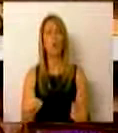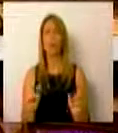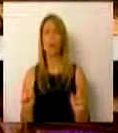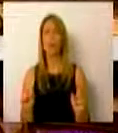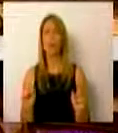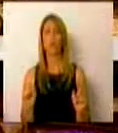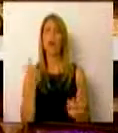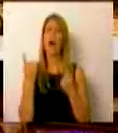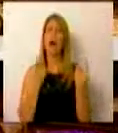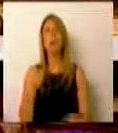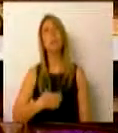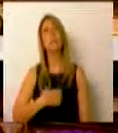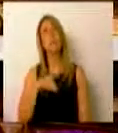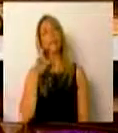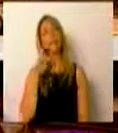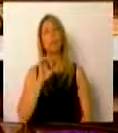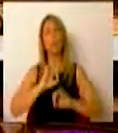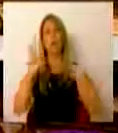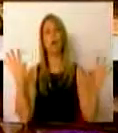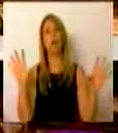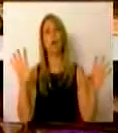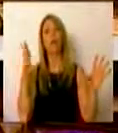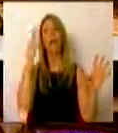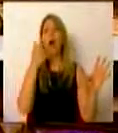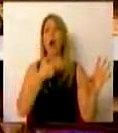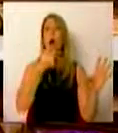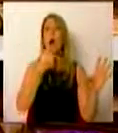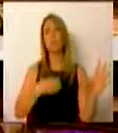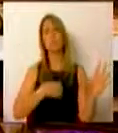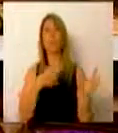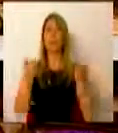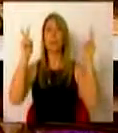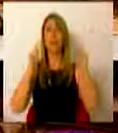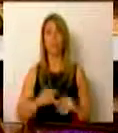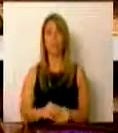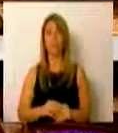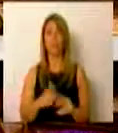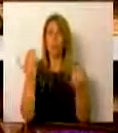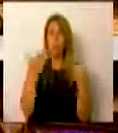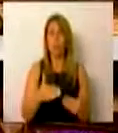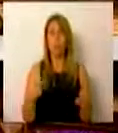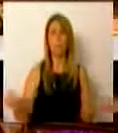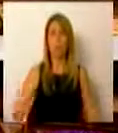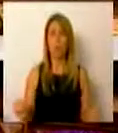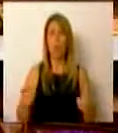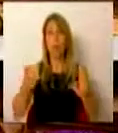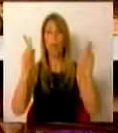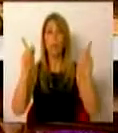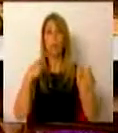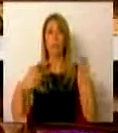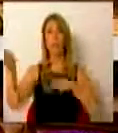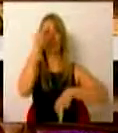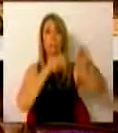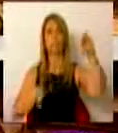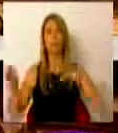alguém só se sente seguro, obviamente, se sentir livre e, portanto, não condicionado na sua liberdade de circulação e